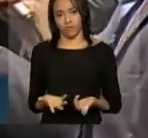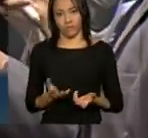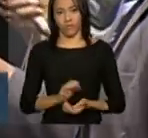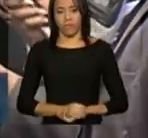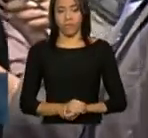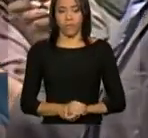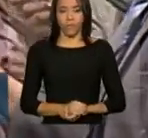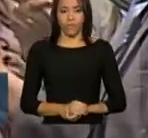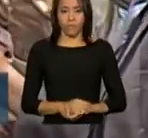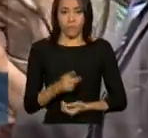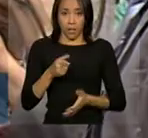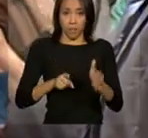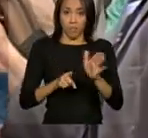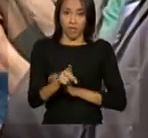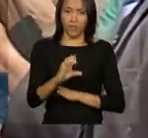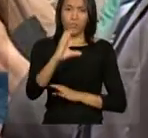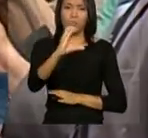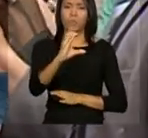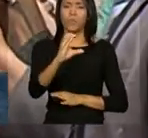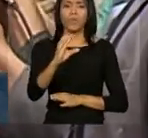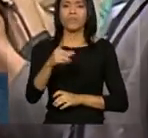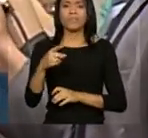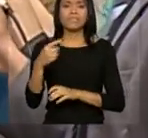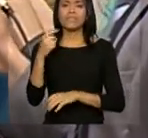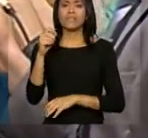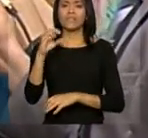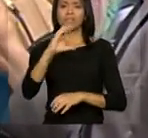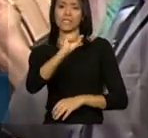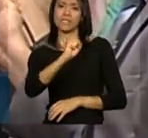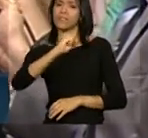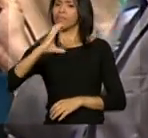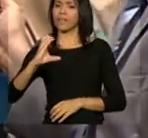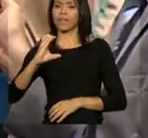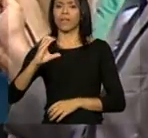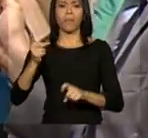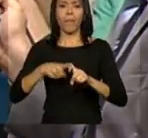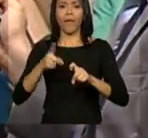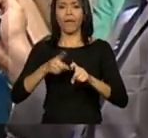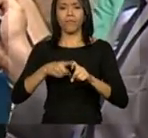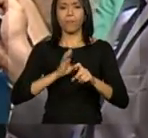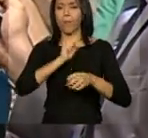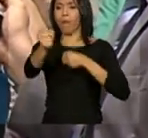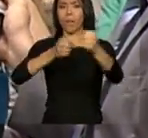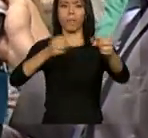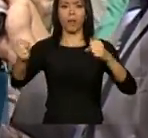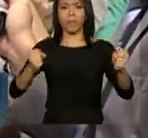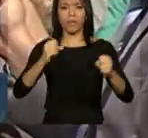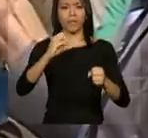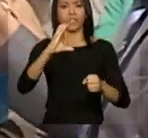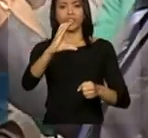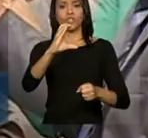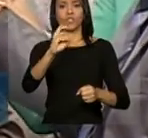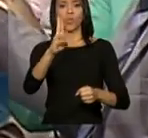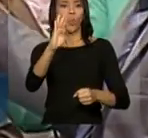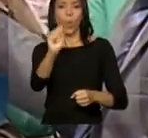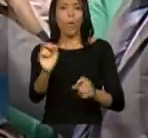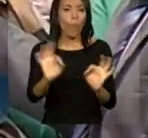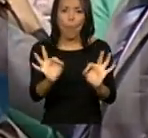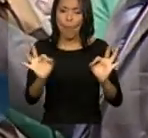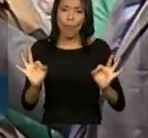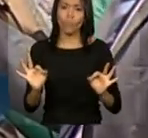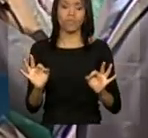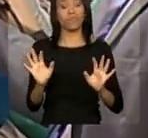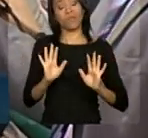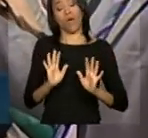nenhum cubano para Santa Catarina é o que acontece aí todas as vagas necessárias foram preenchidas não nós estamos